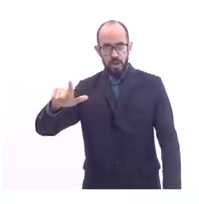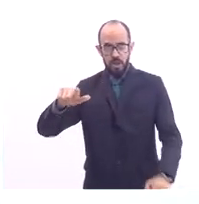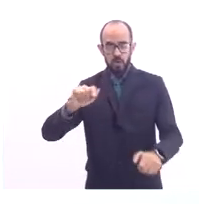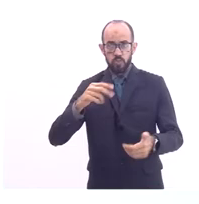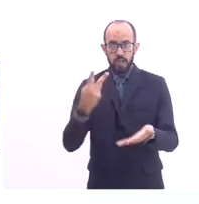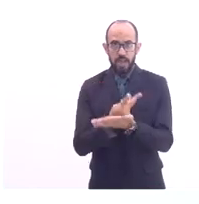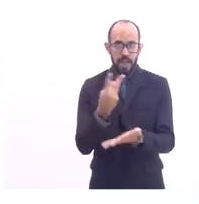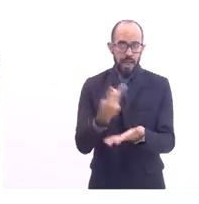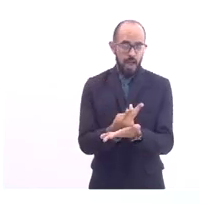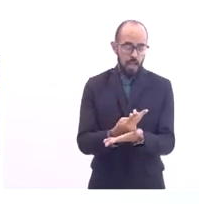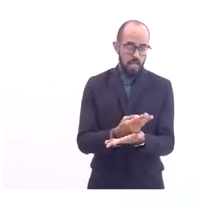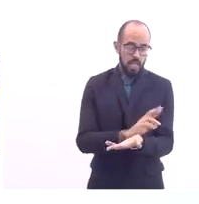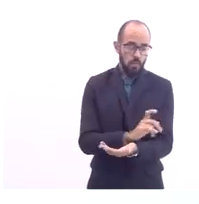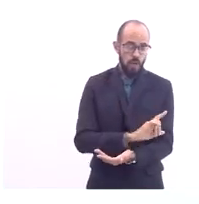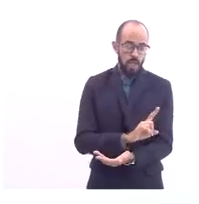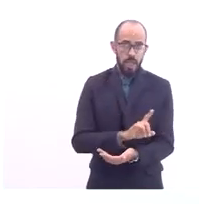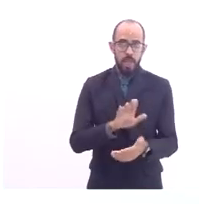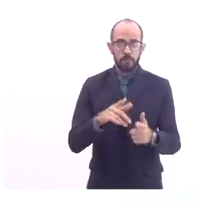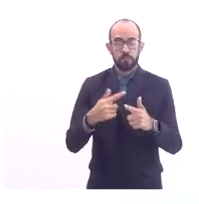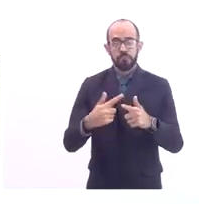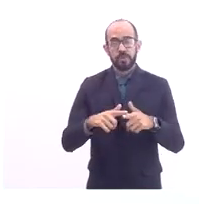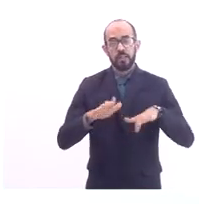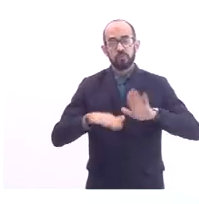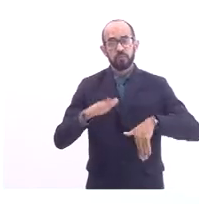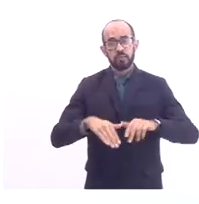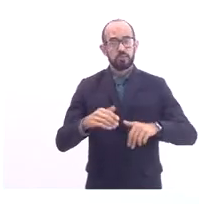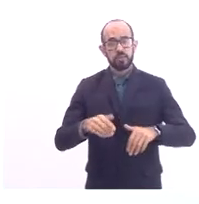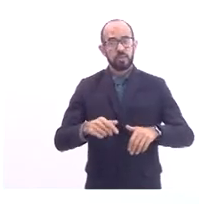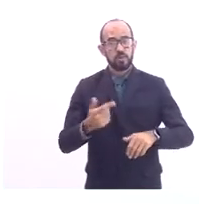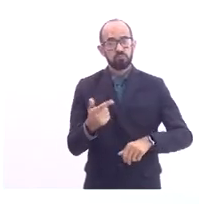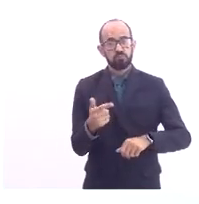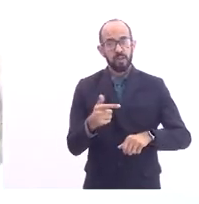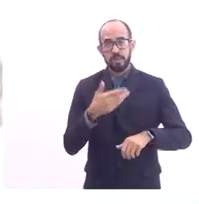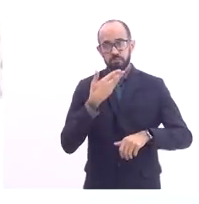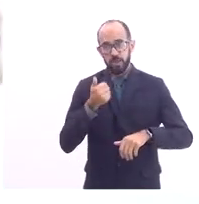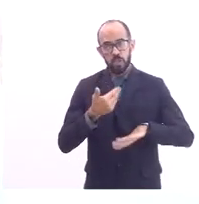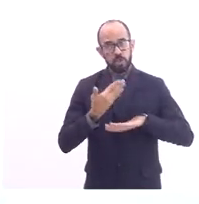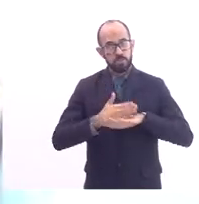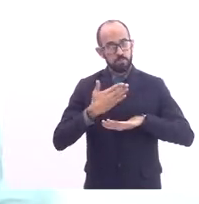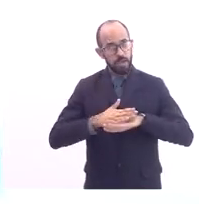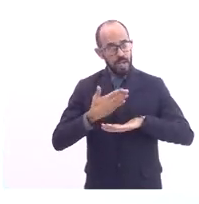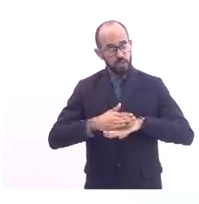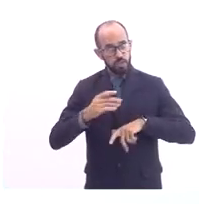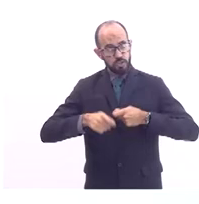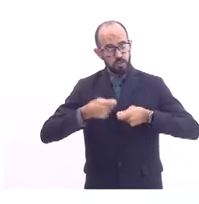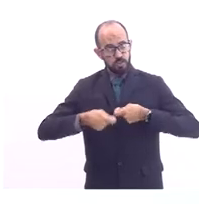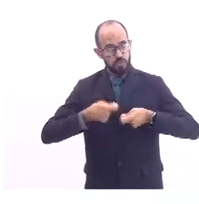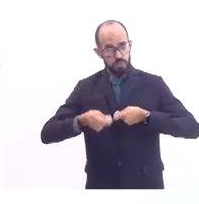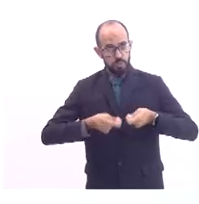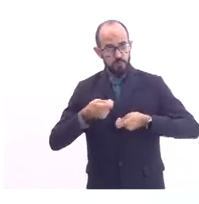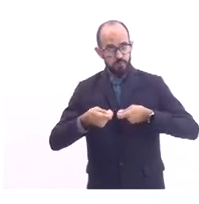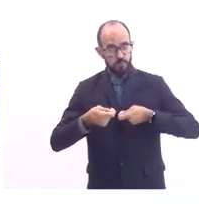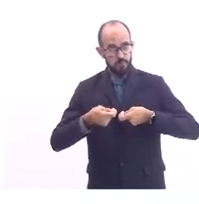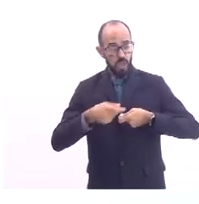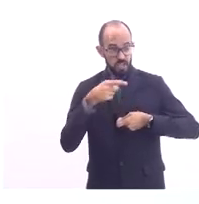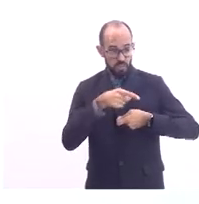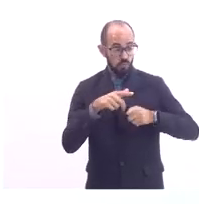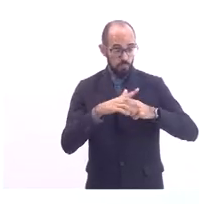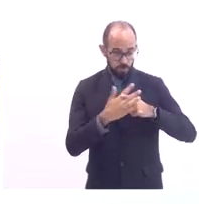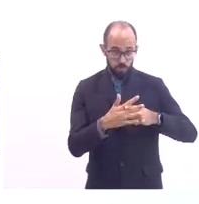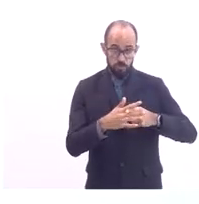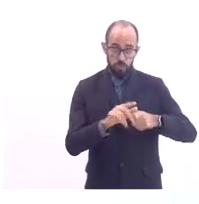inadequada, é porque, muitas vezes, você não tem as melhores práticas de governança. Aquilo foi manutenção, qual o valor